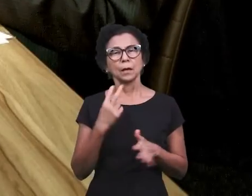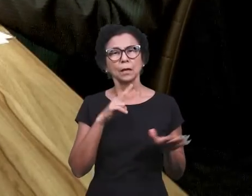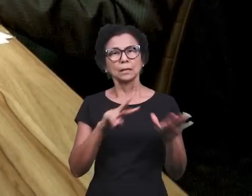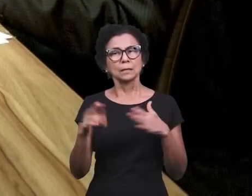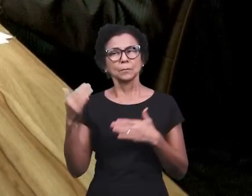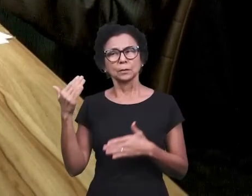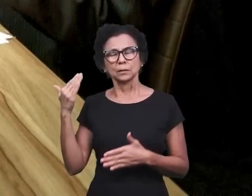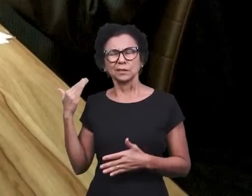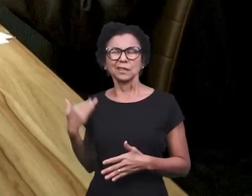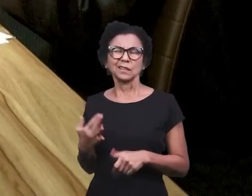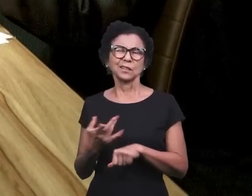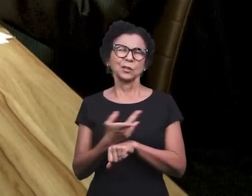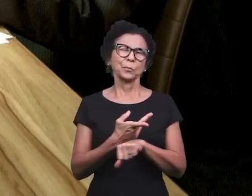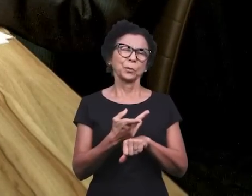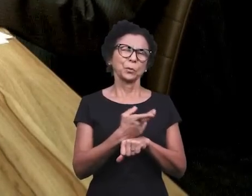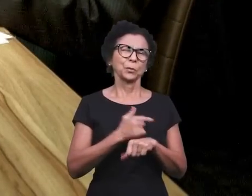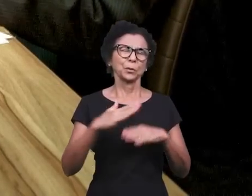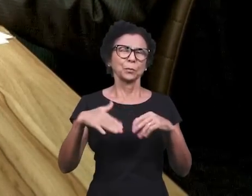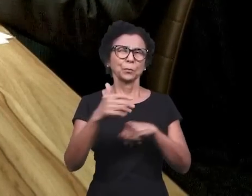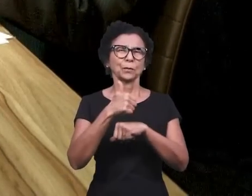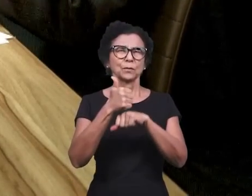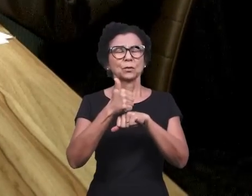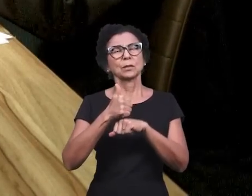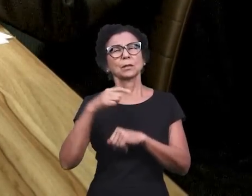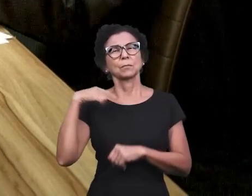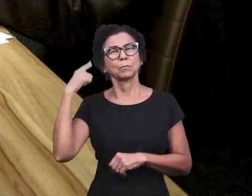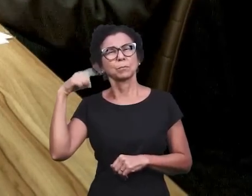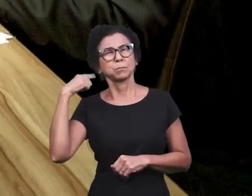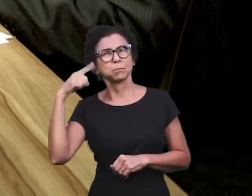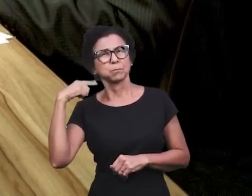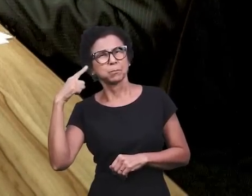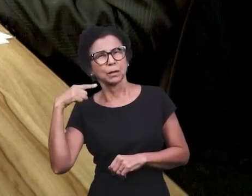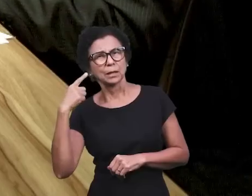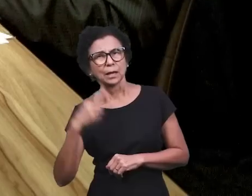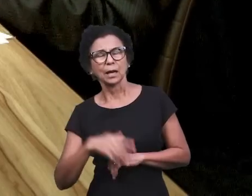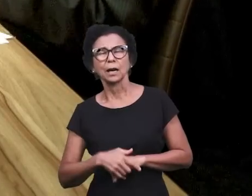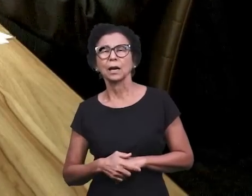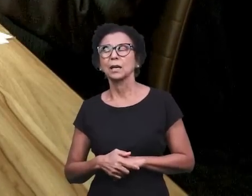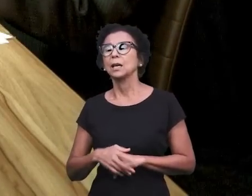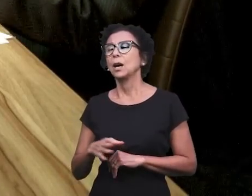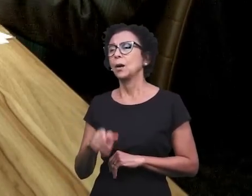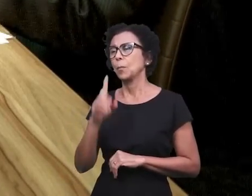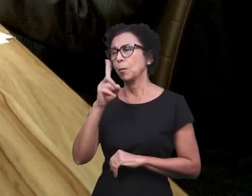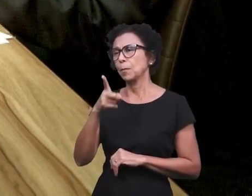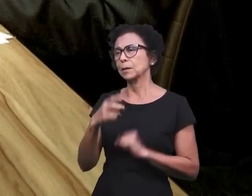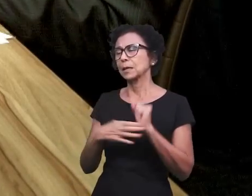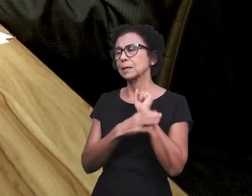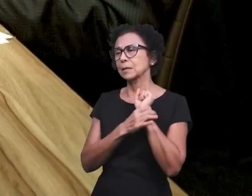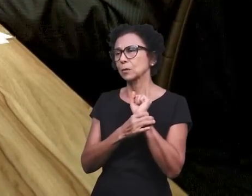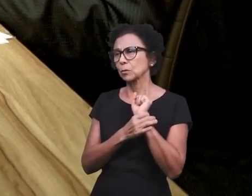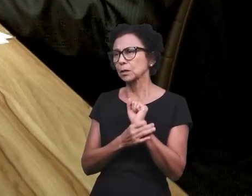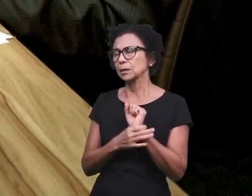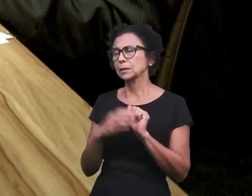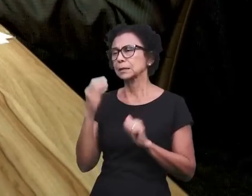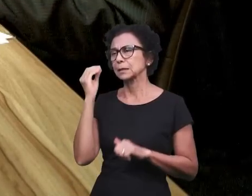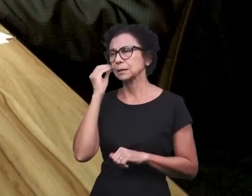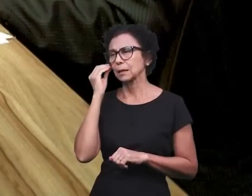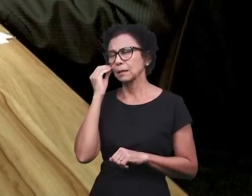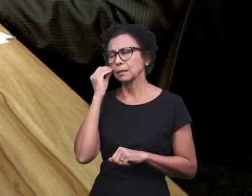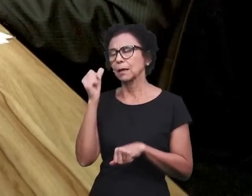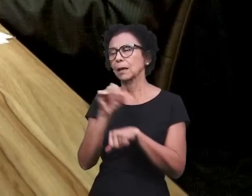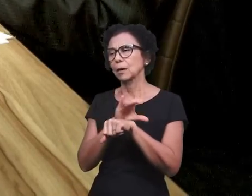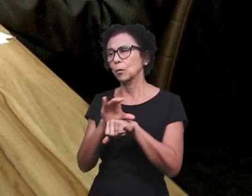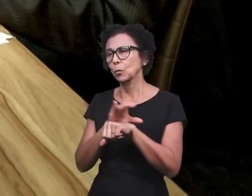um advogado, o advogado falou, olha, eu posso entrar com um mandado de segurança para que você faça o curso, mas o valor é X. Eu não tinha o dinheiro, Não tinha o não tinha o recurso.